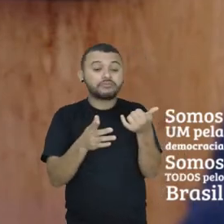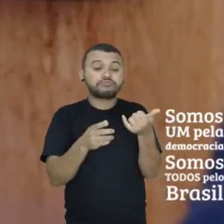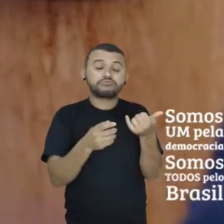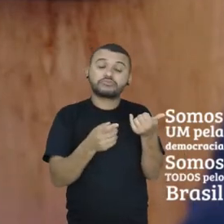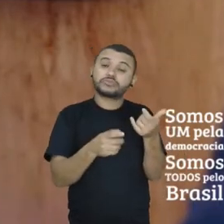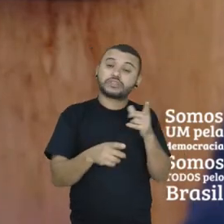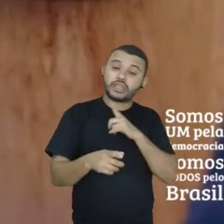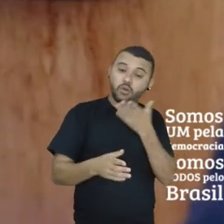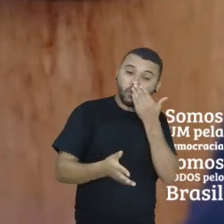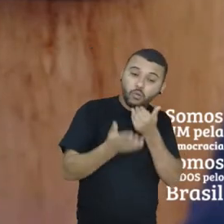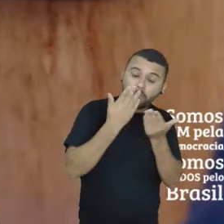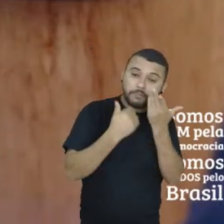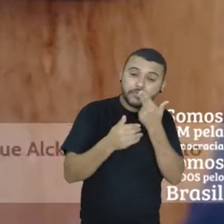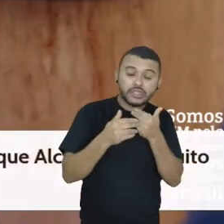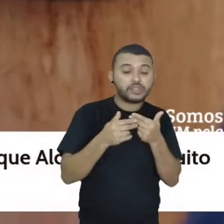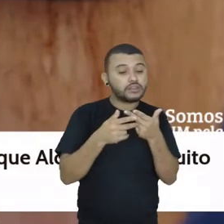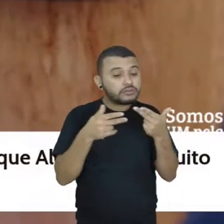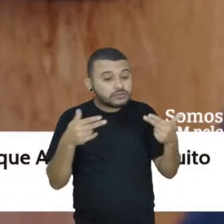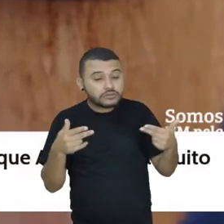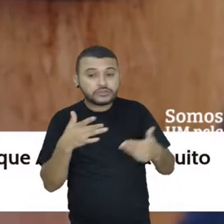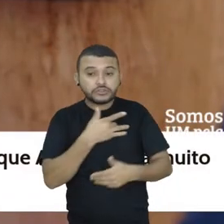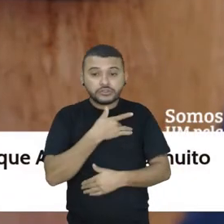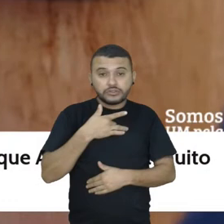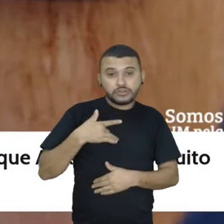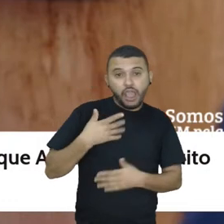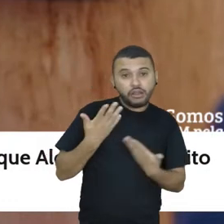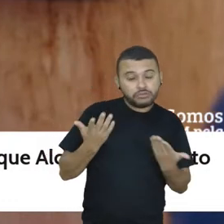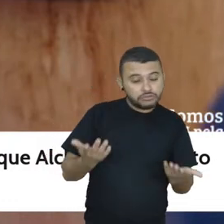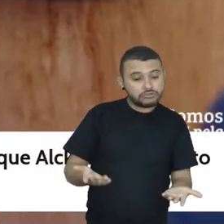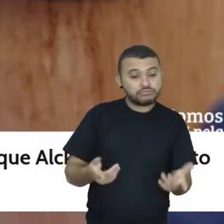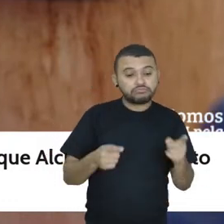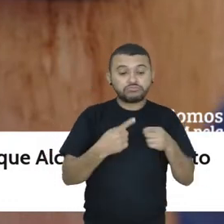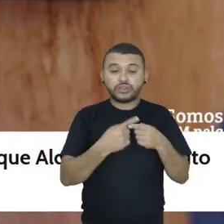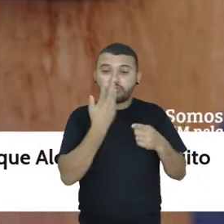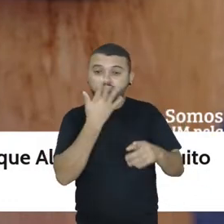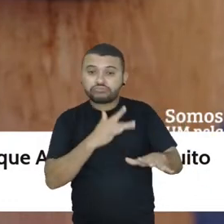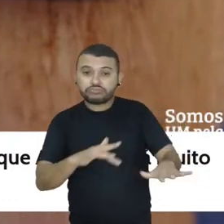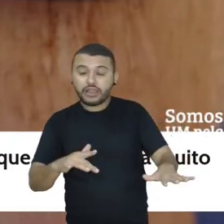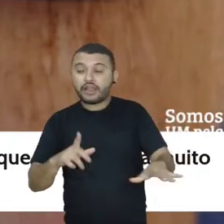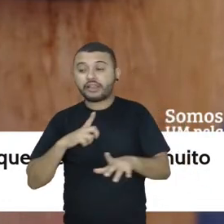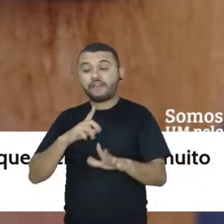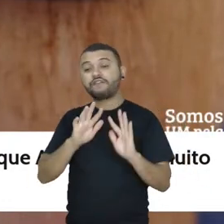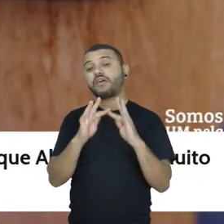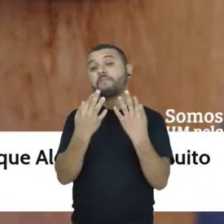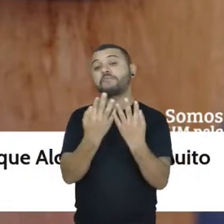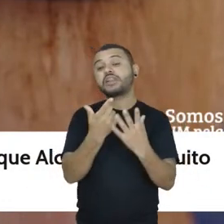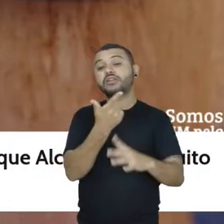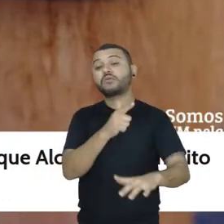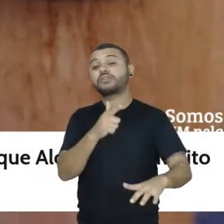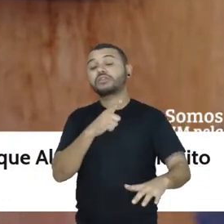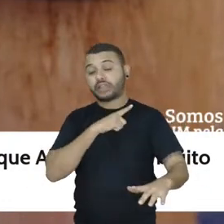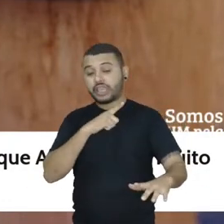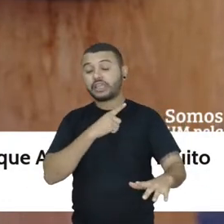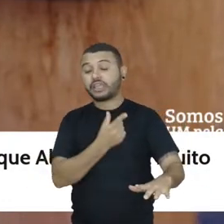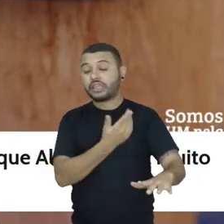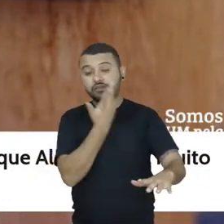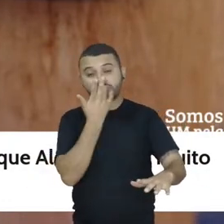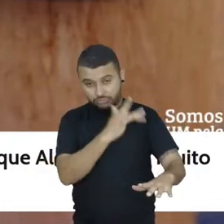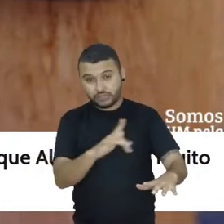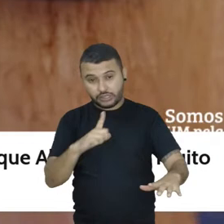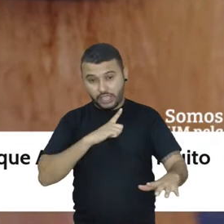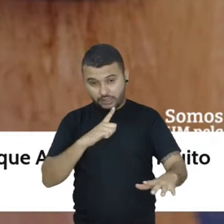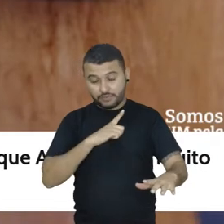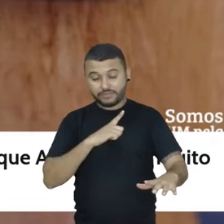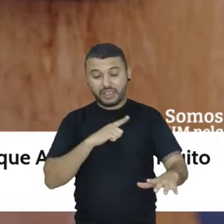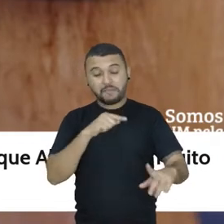estar alimentada adequadamente. Hoje você tem as famílias que têm criança, o percentual de famílias que